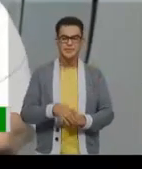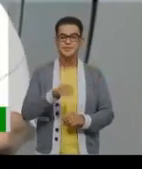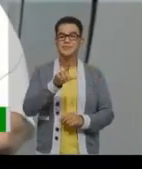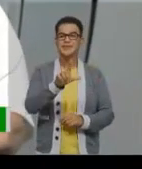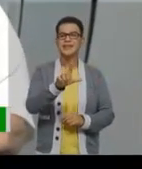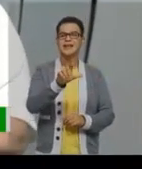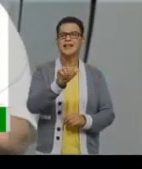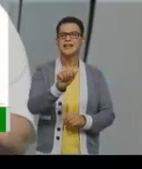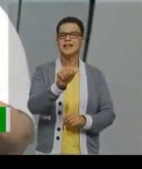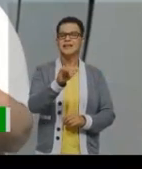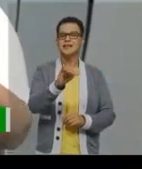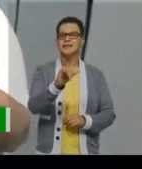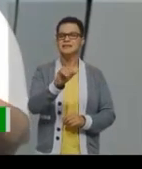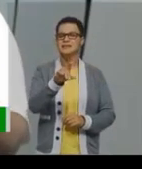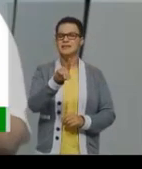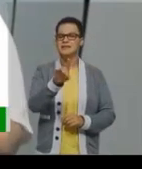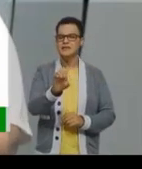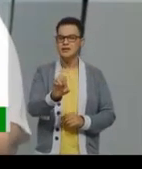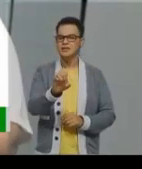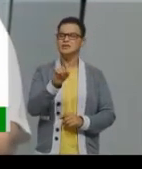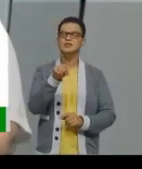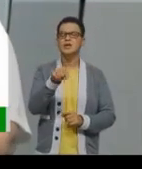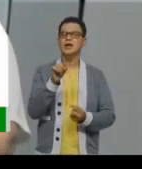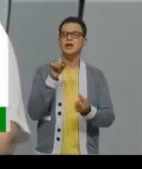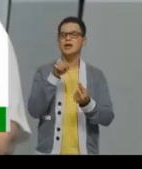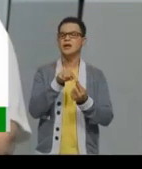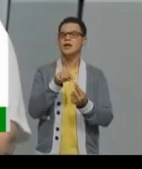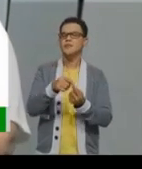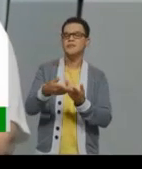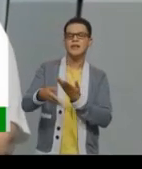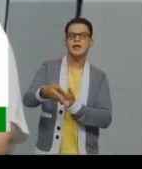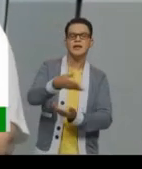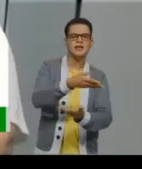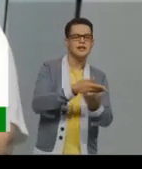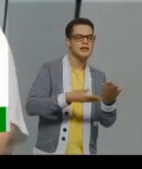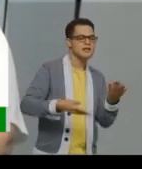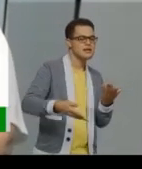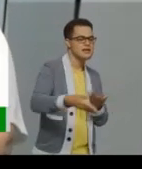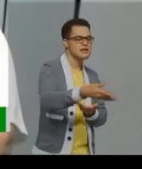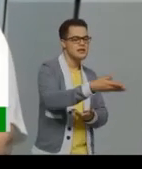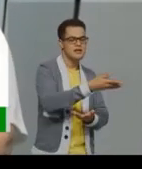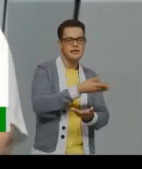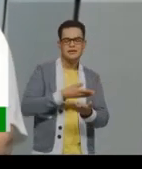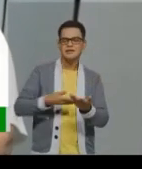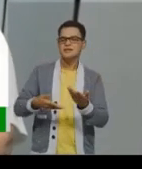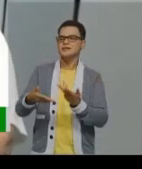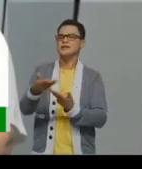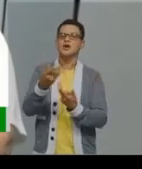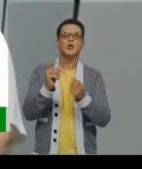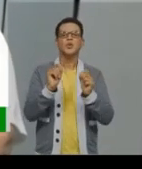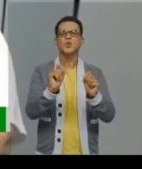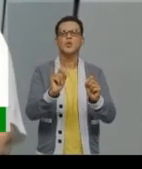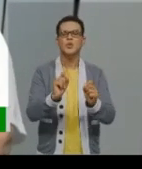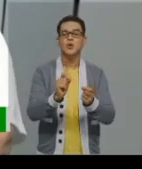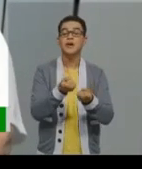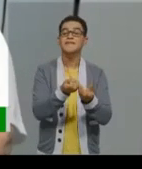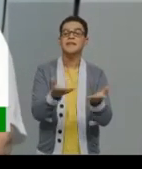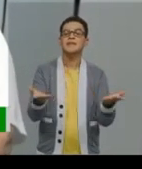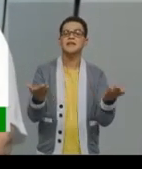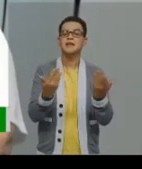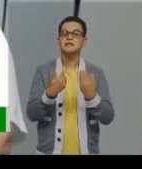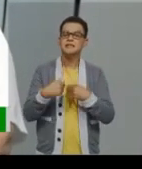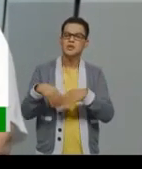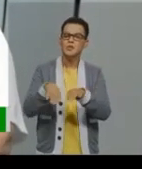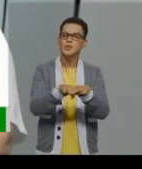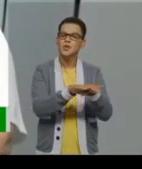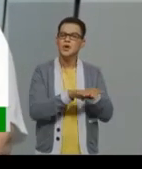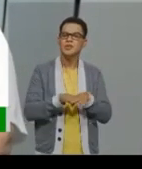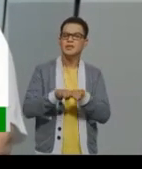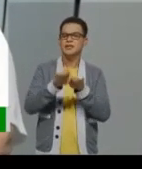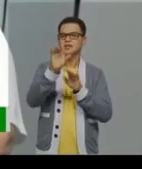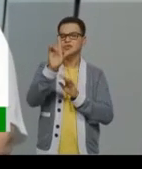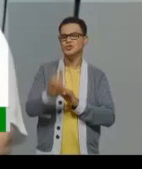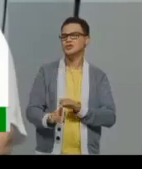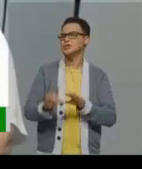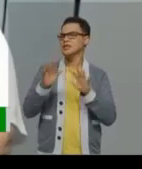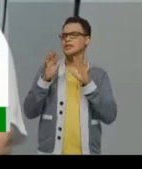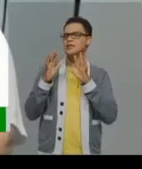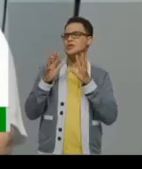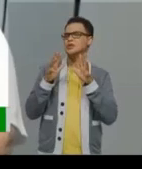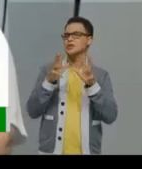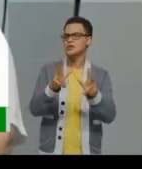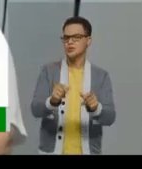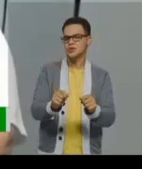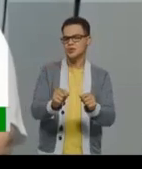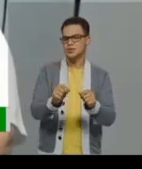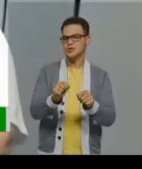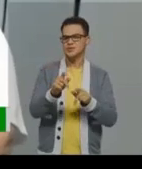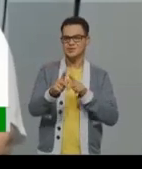Laicidade é uma forma de relação entre as pessoas que concede igualdade de direitos a todas as